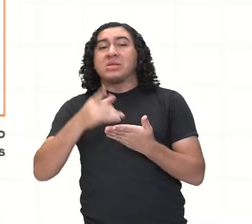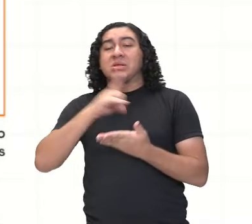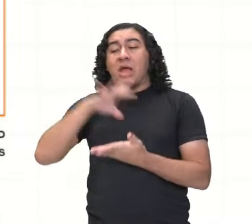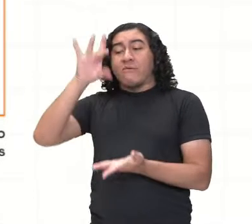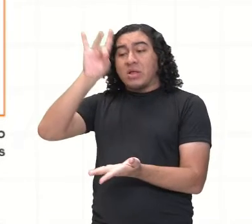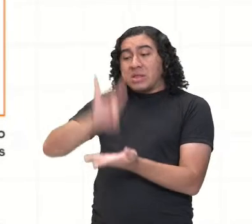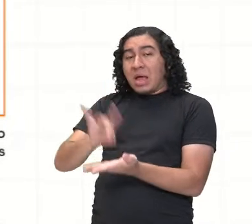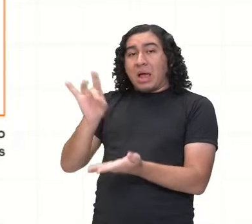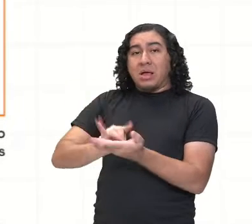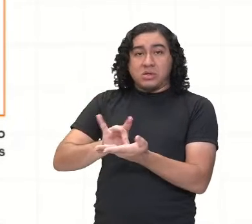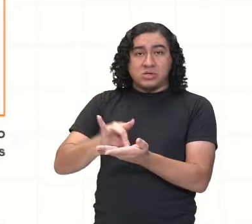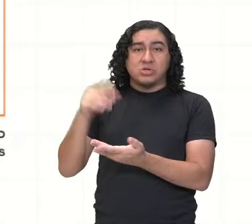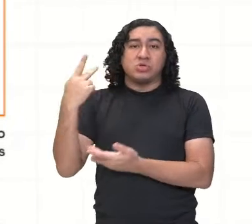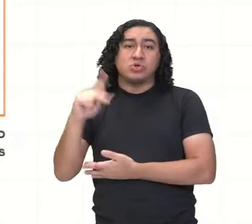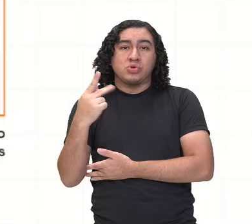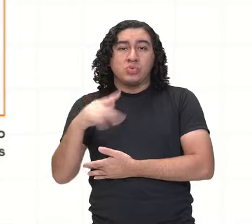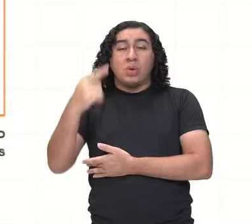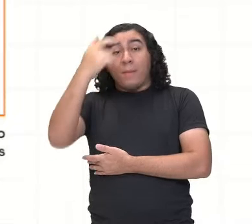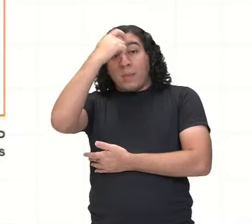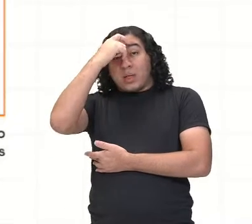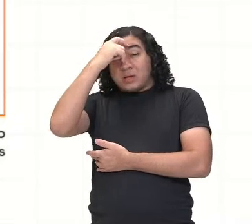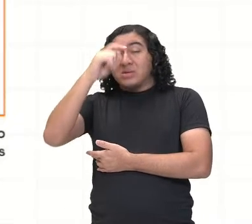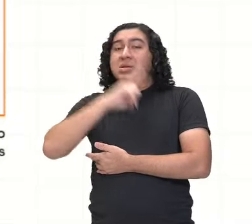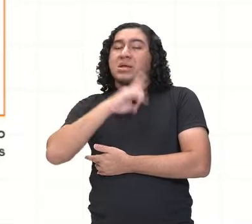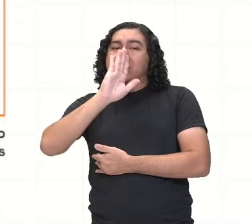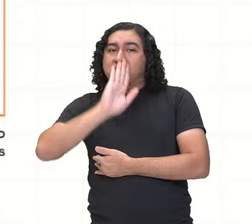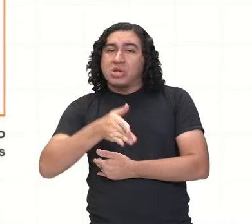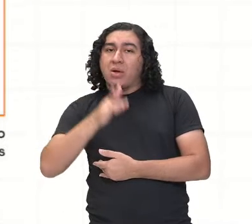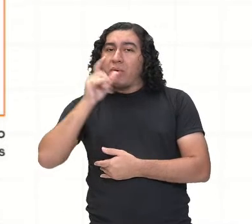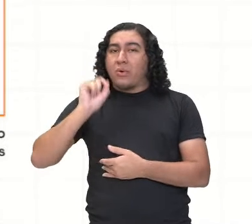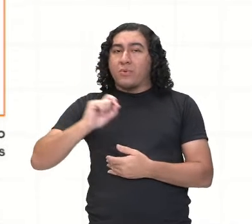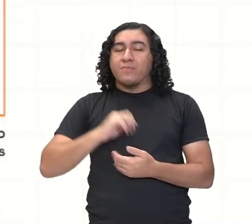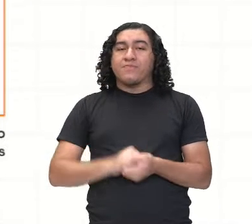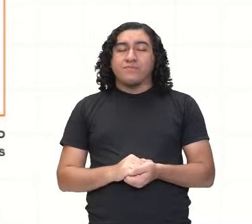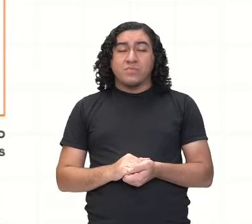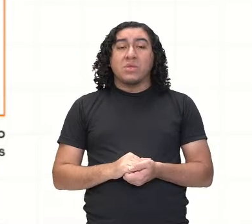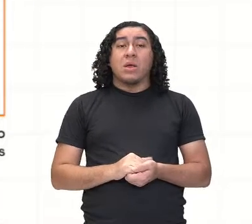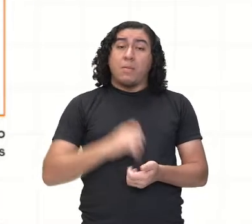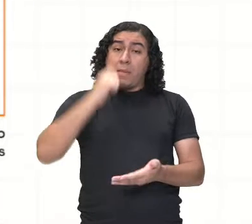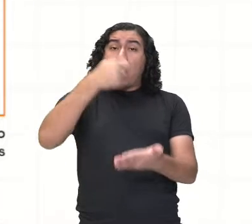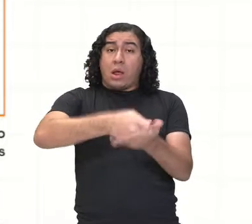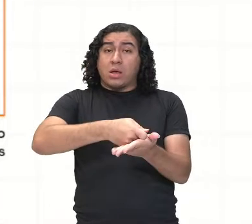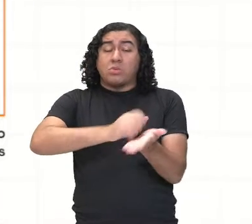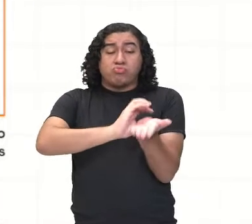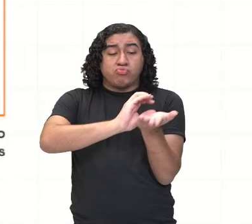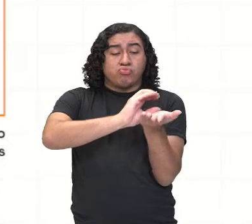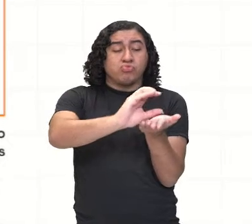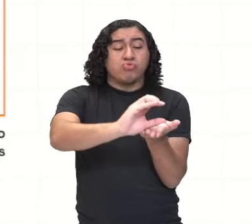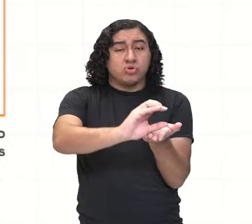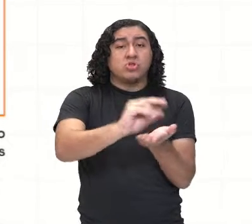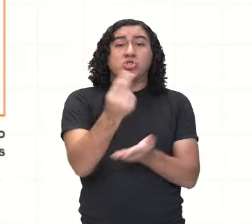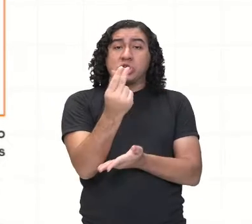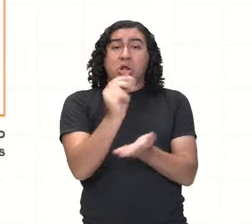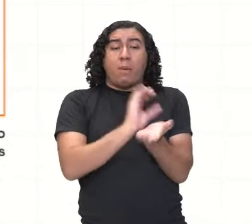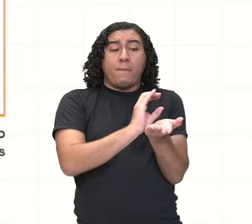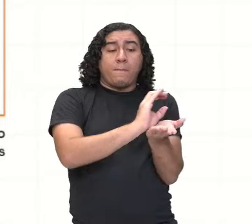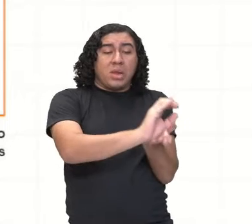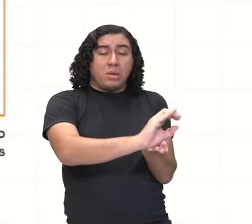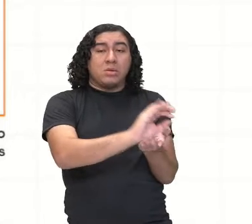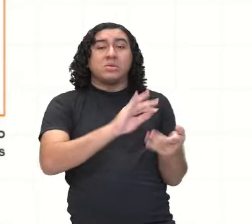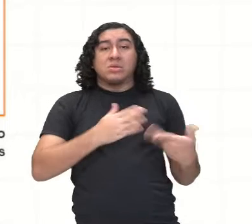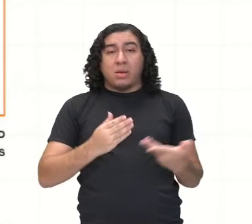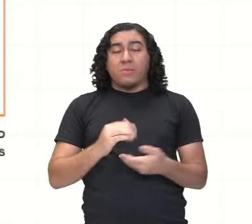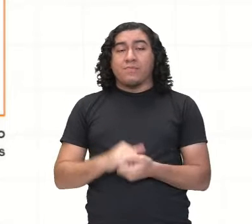Estado Nacional, eles vão passar a financiar essas expedições. Então, nós temos Cristóvão